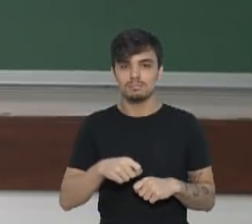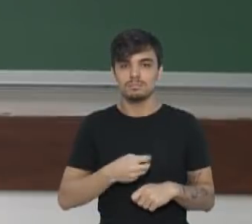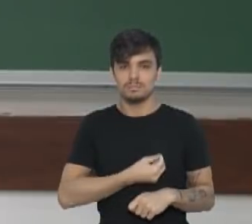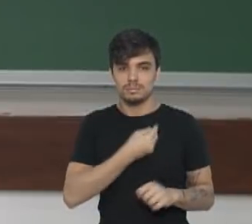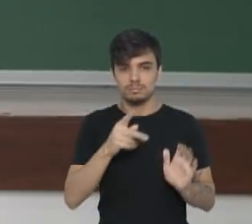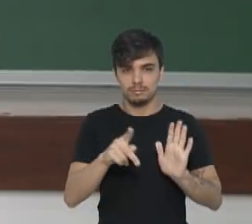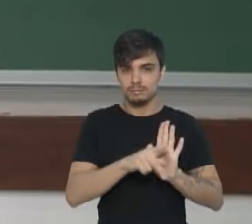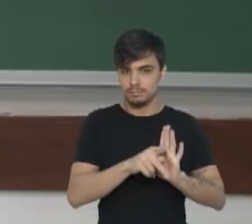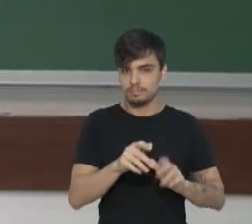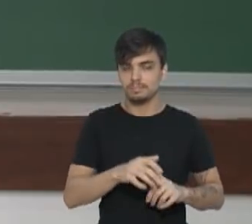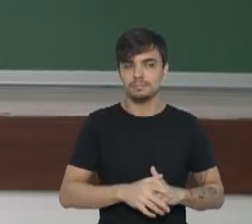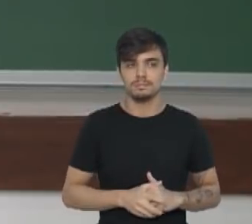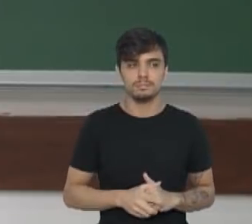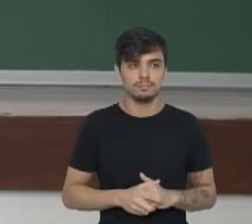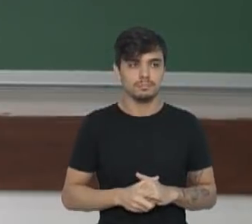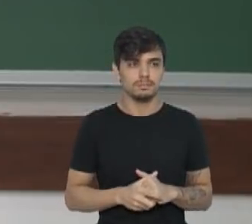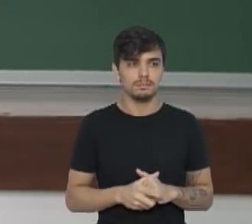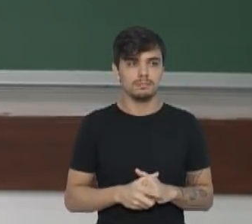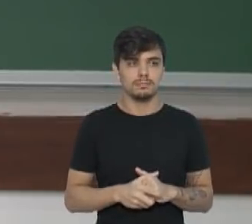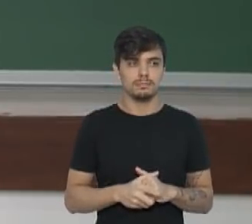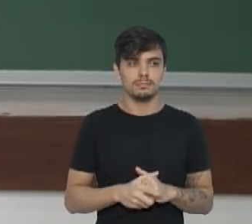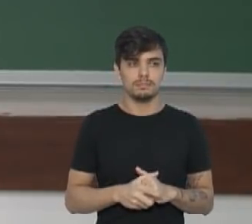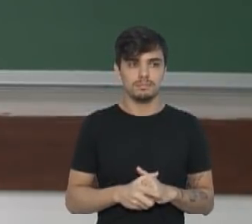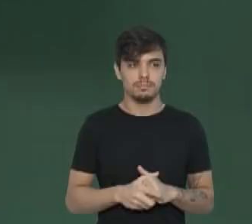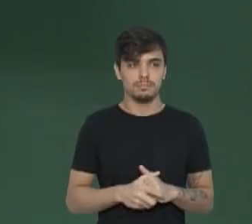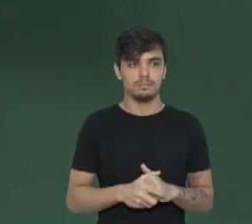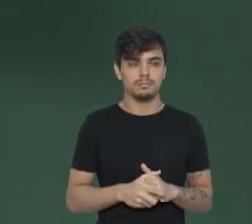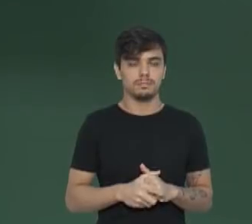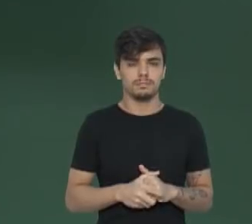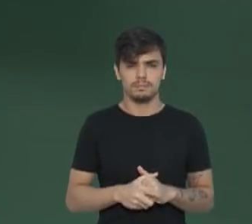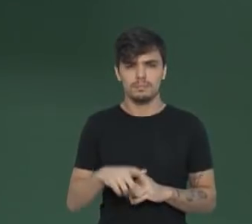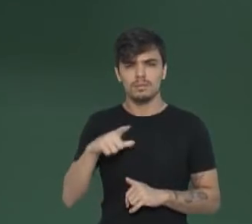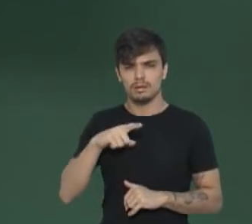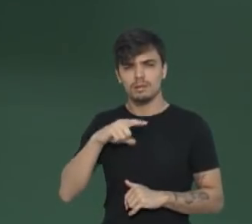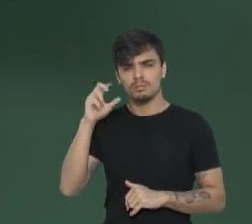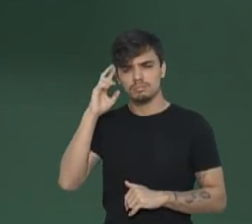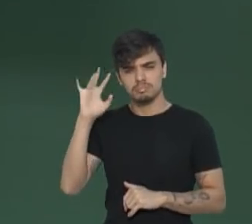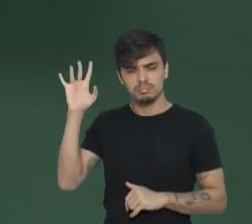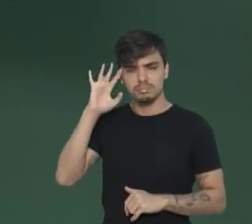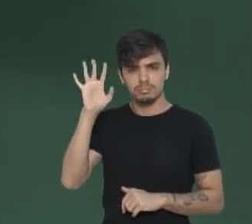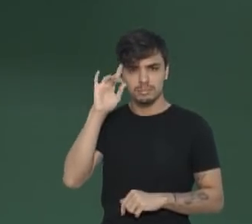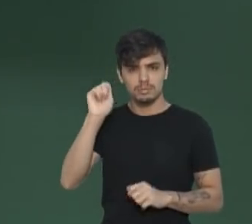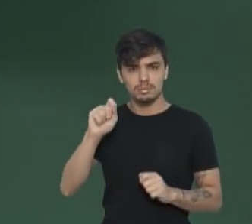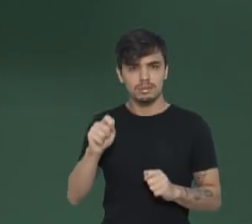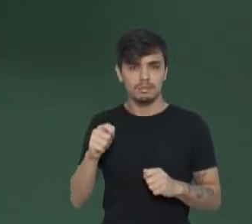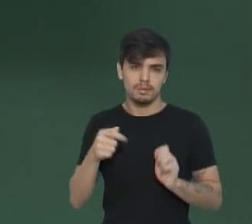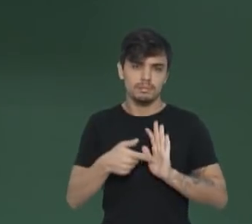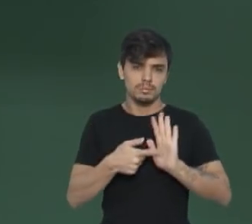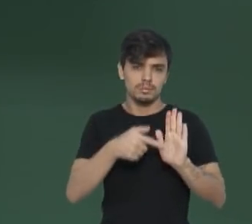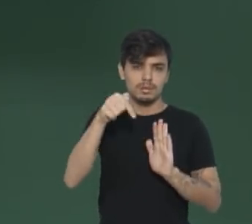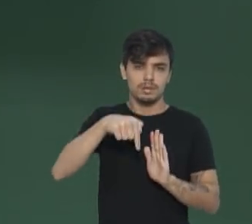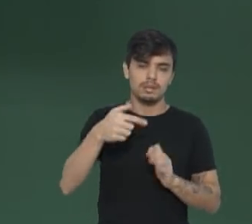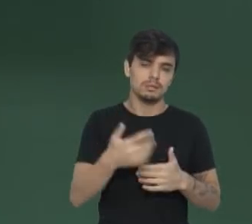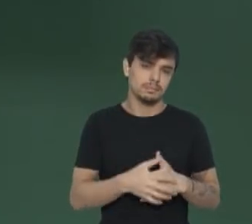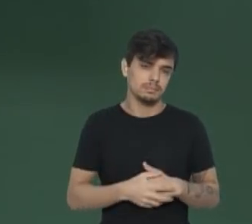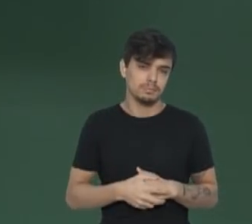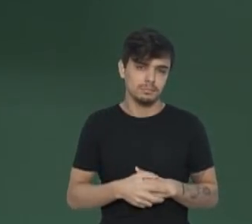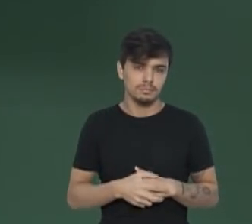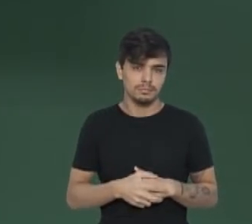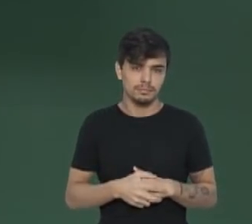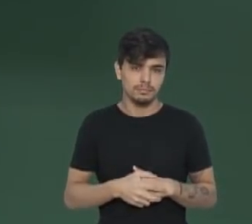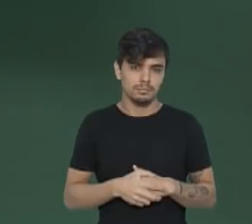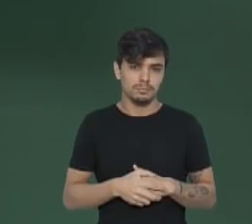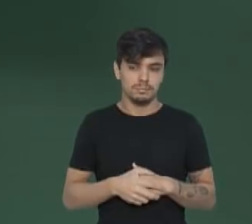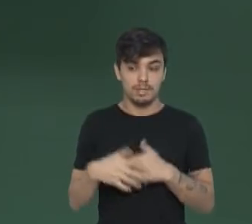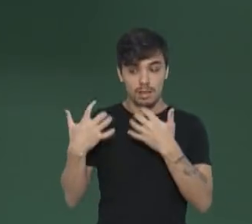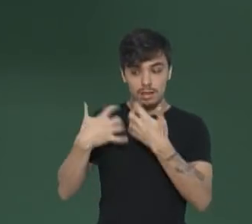mesma. Perfeito? Então, temos aí mais ou menos uma reflexão que poderia ser colocada aqui, mas é claro que a função desse